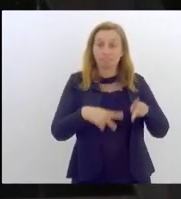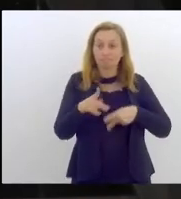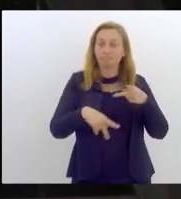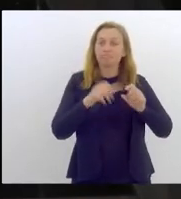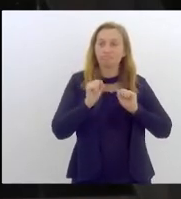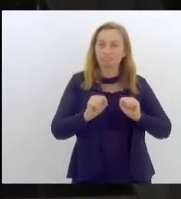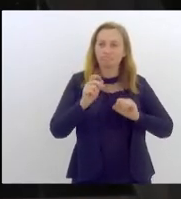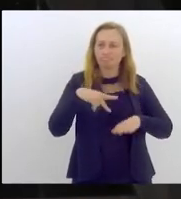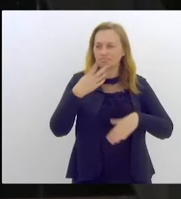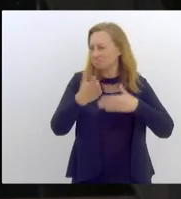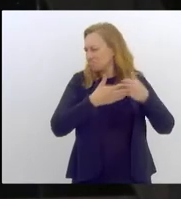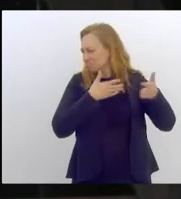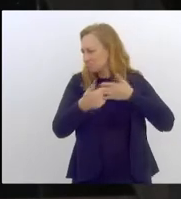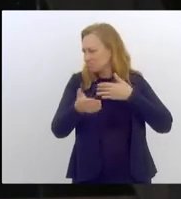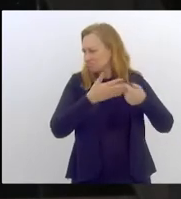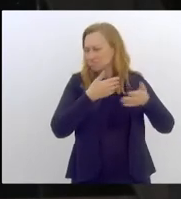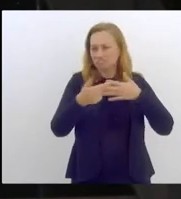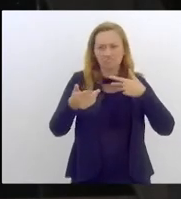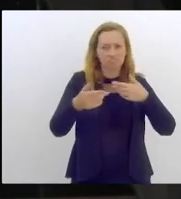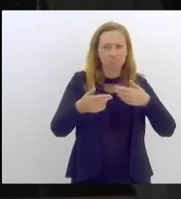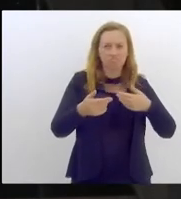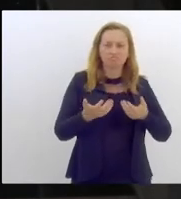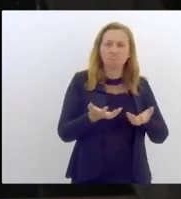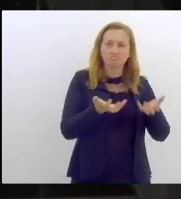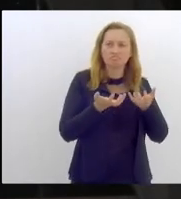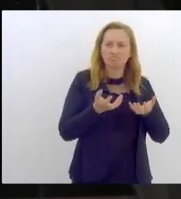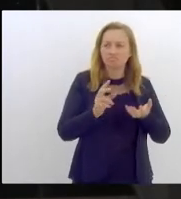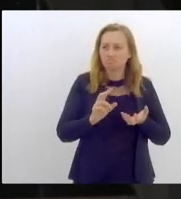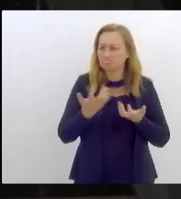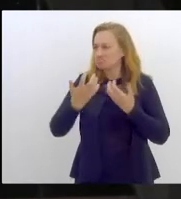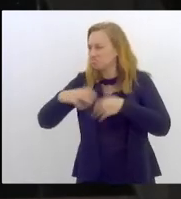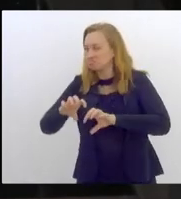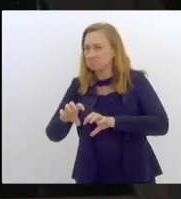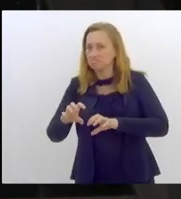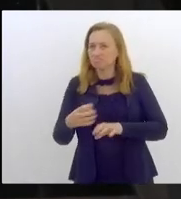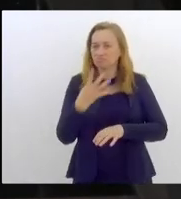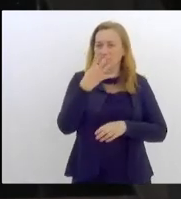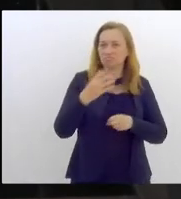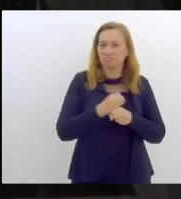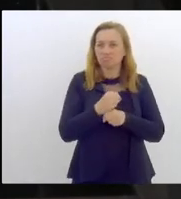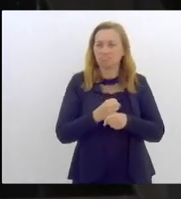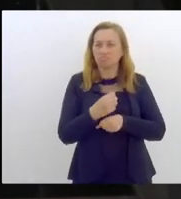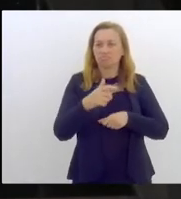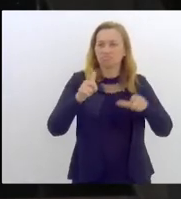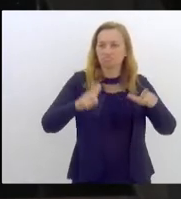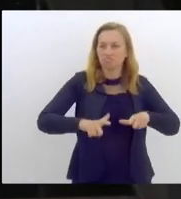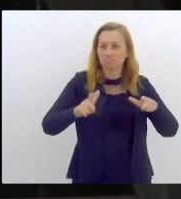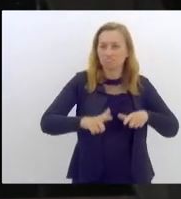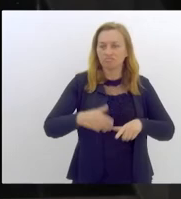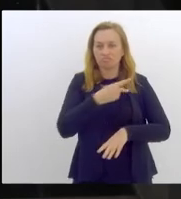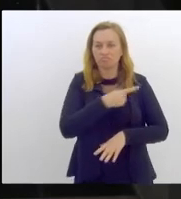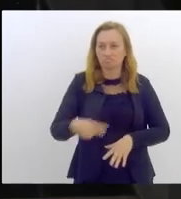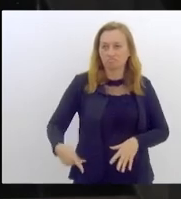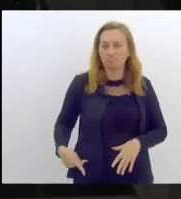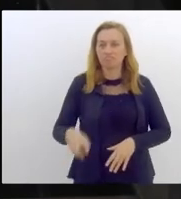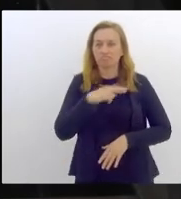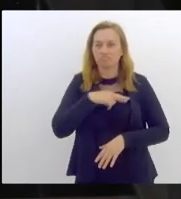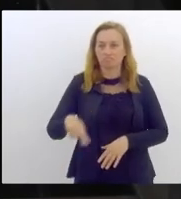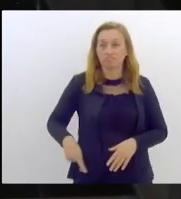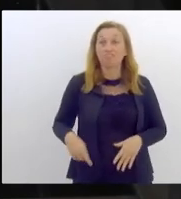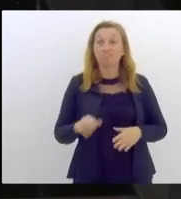dizer quem quer e quem ele não quer que Exerça nos próximos quatro anos o lugar da presidência da república